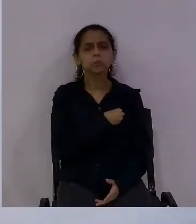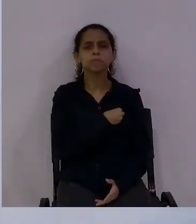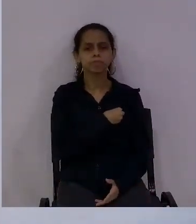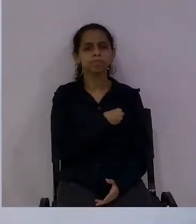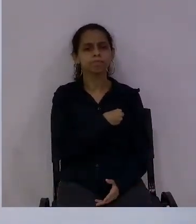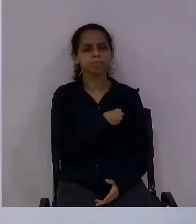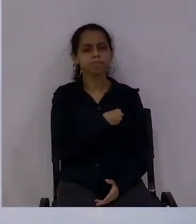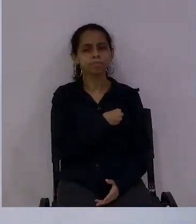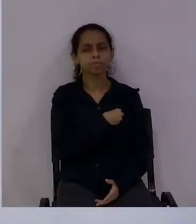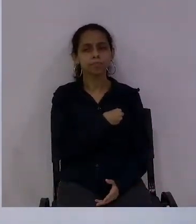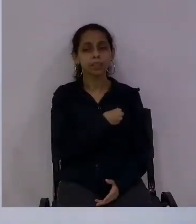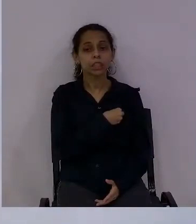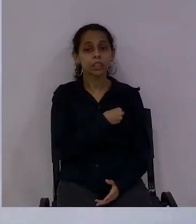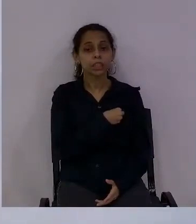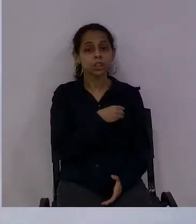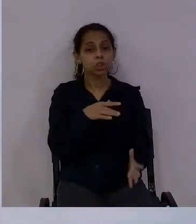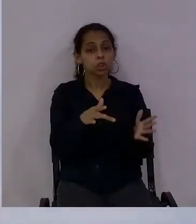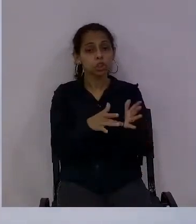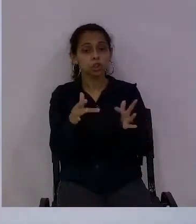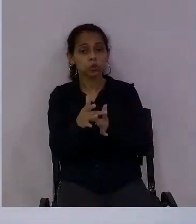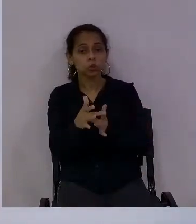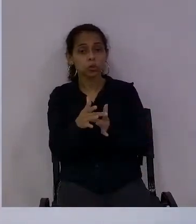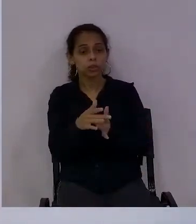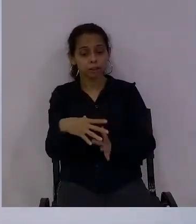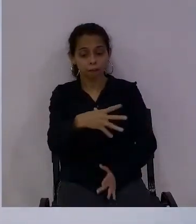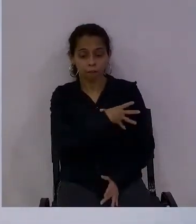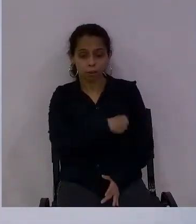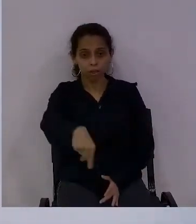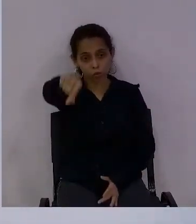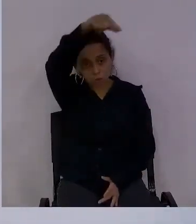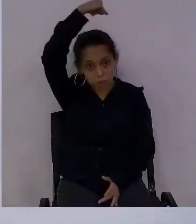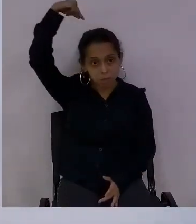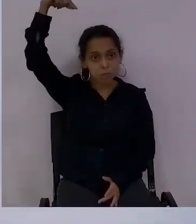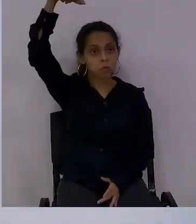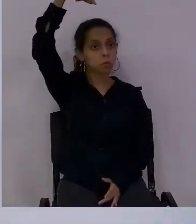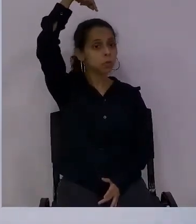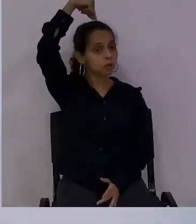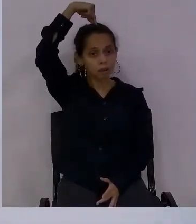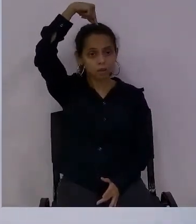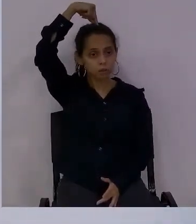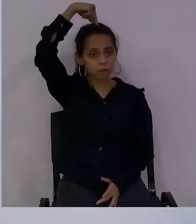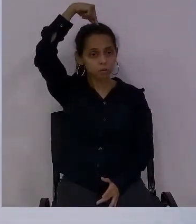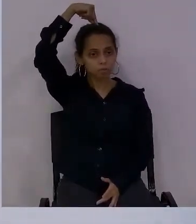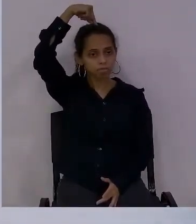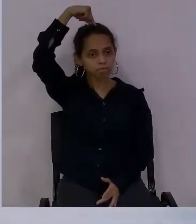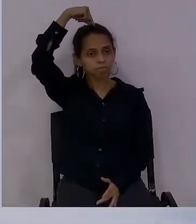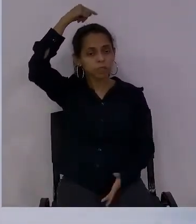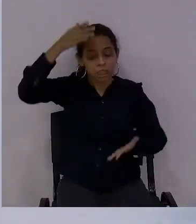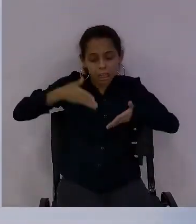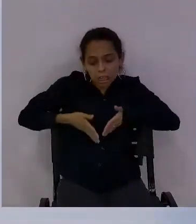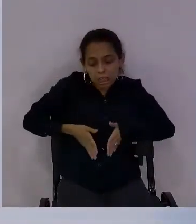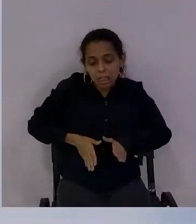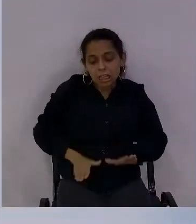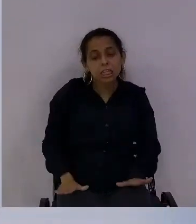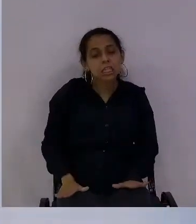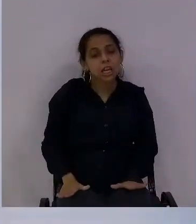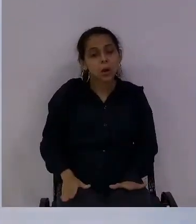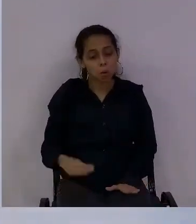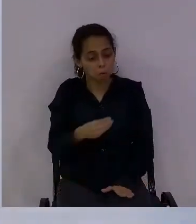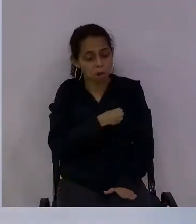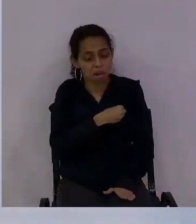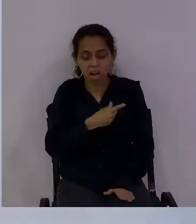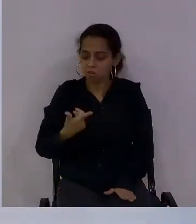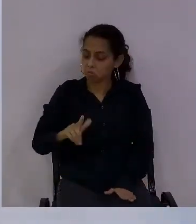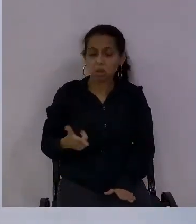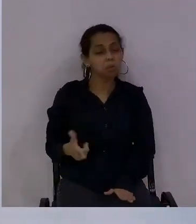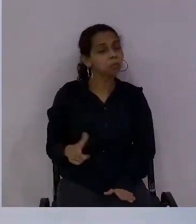Santo, ele não herda o pecado original, ele não herda o pecado de Adão. Ele nasceu sem pecado algum e